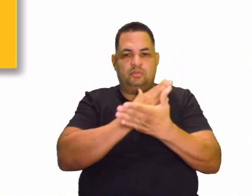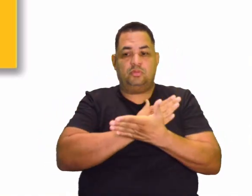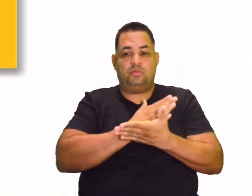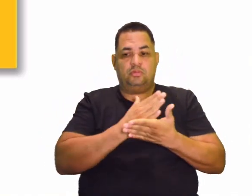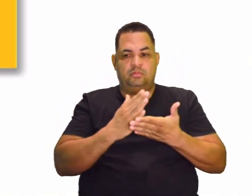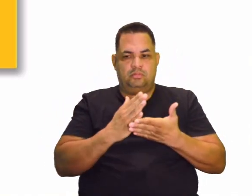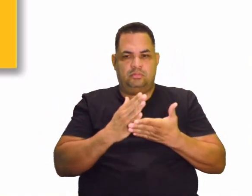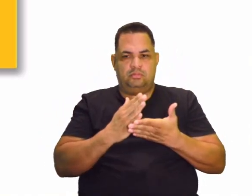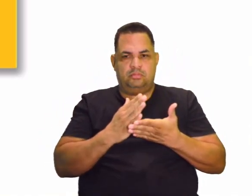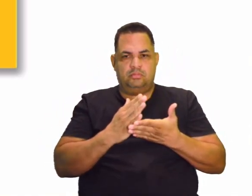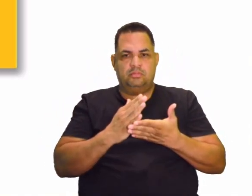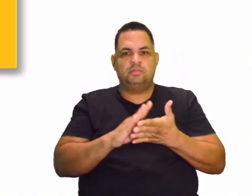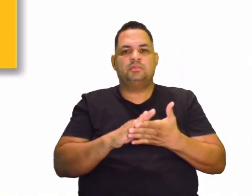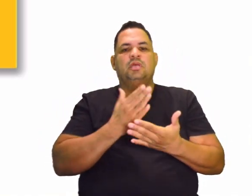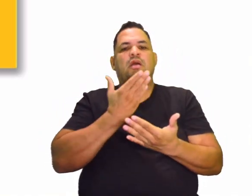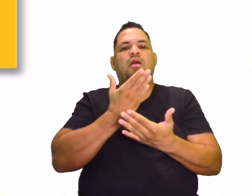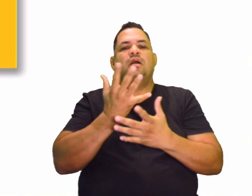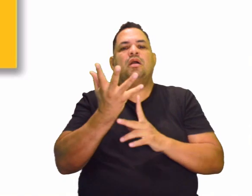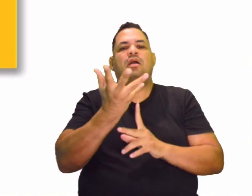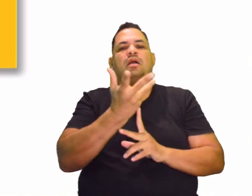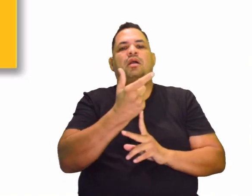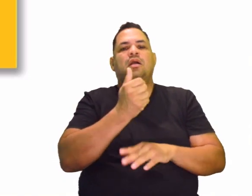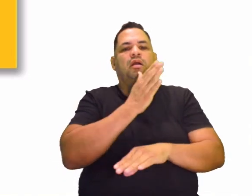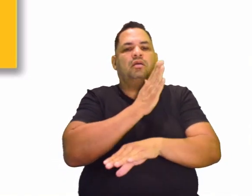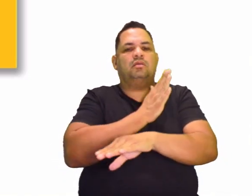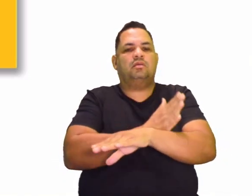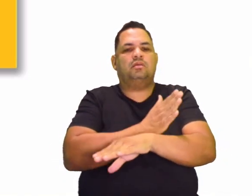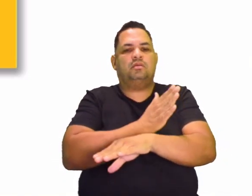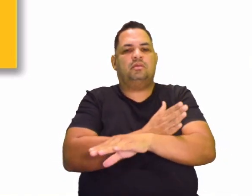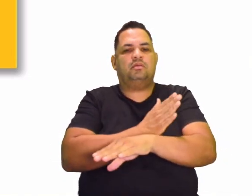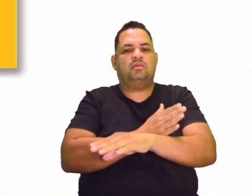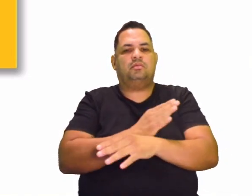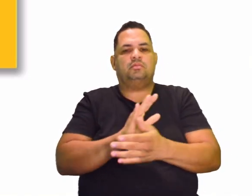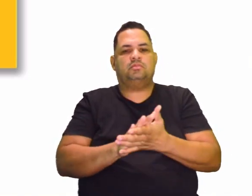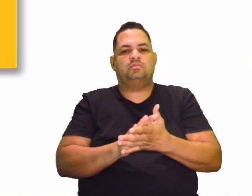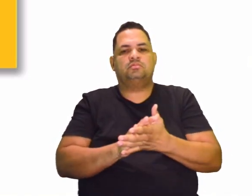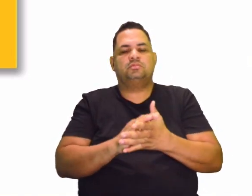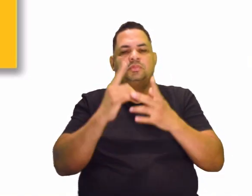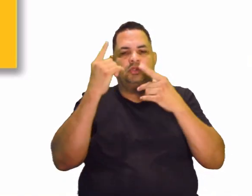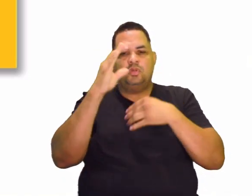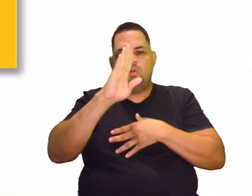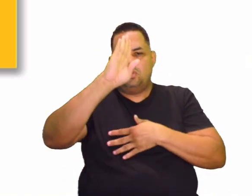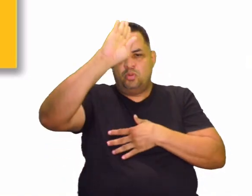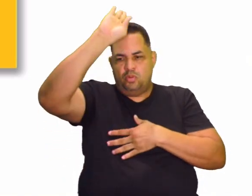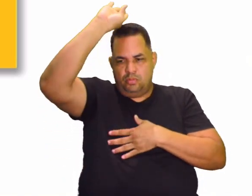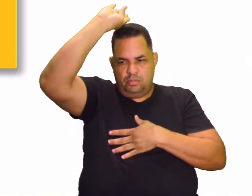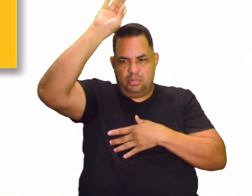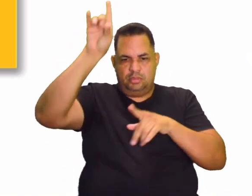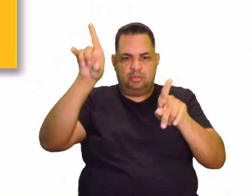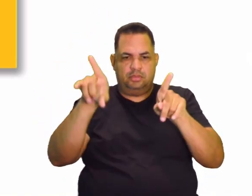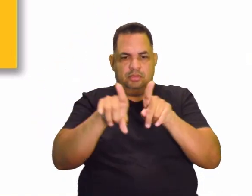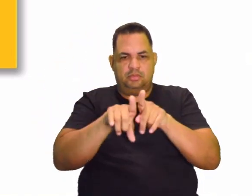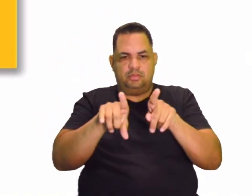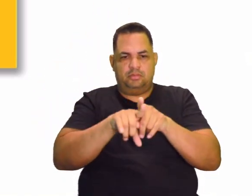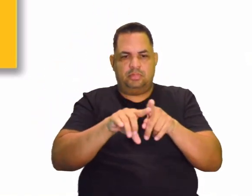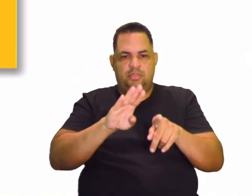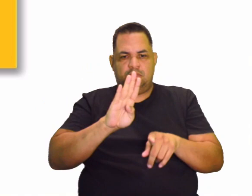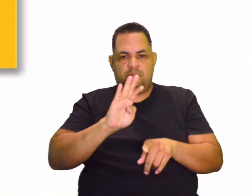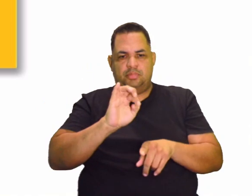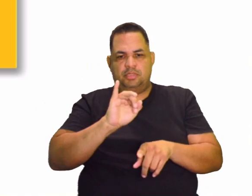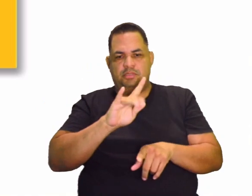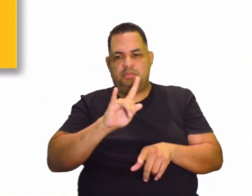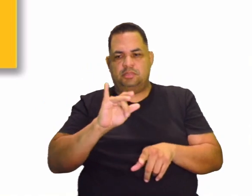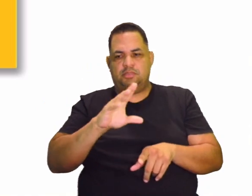à arte medieval. Vamos falar da arte romana e a arte bizantina. Estudante, lembrando que a arte romana ela foi